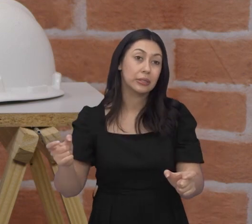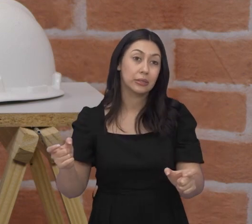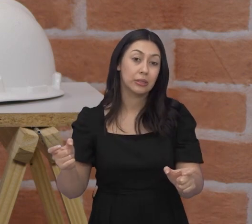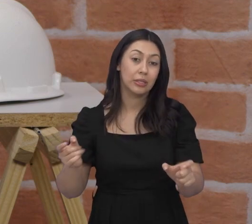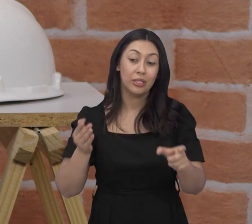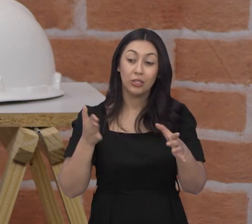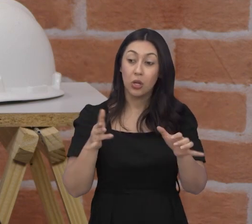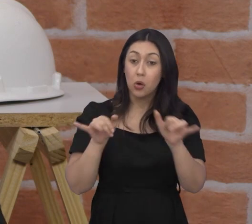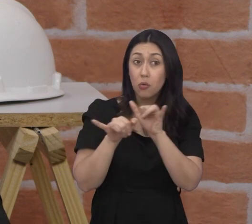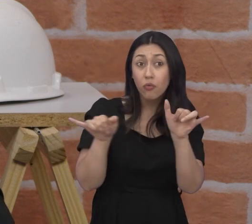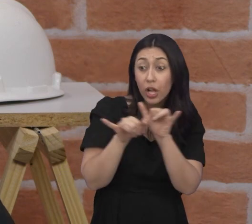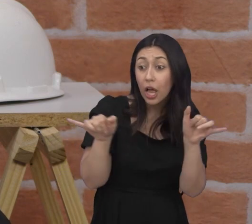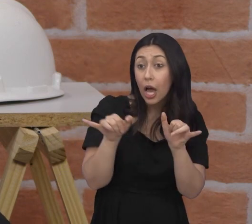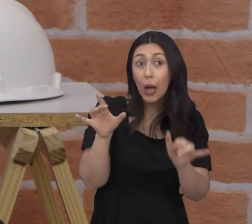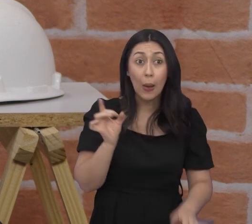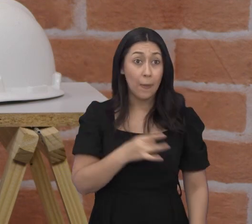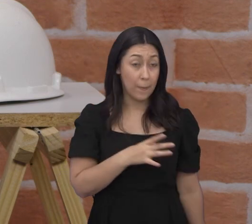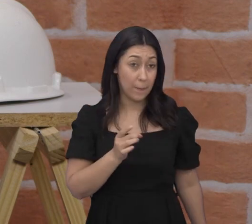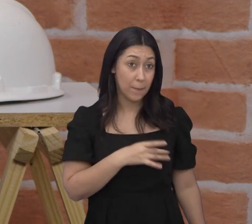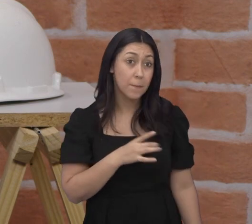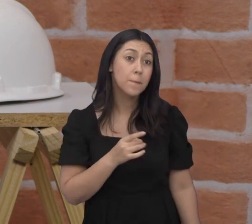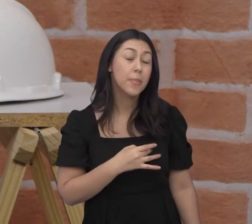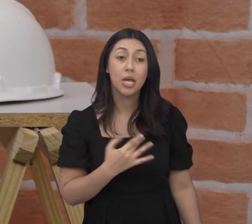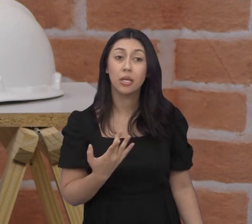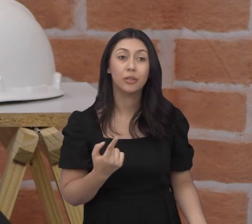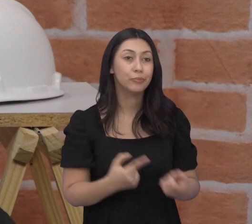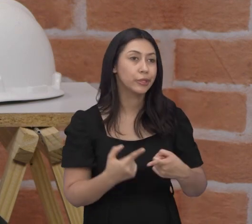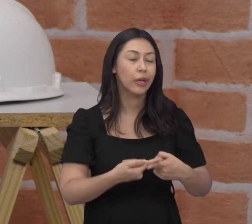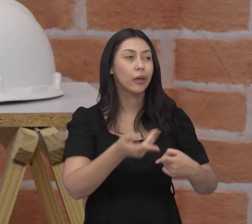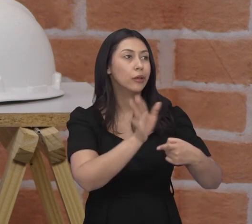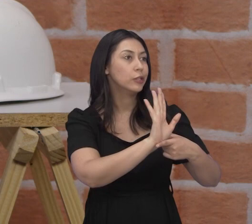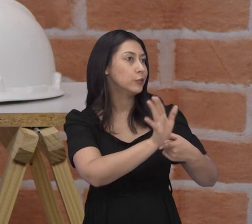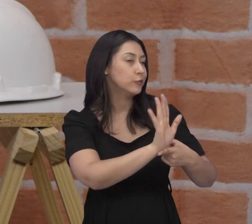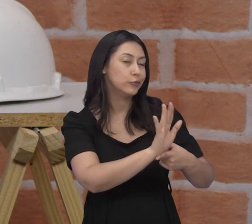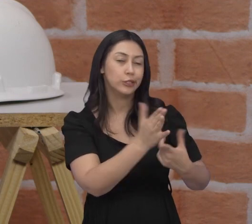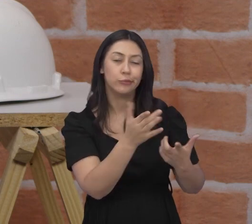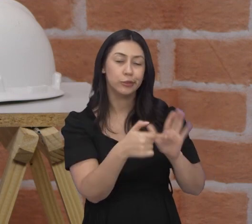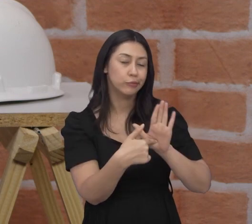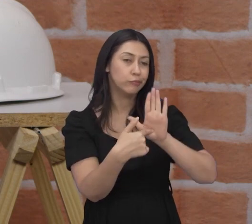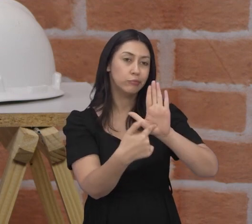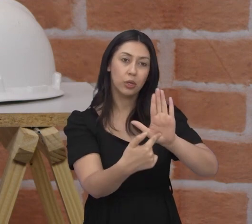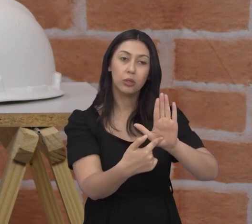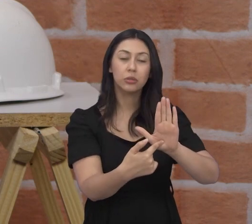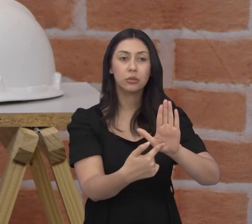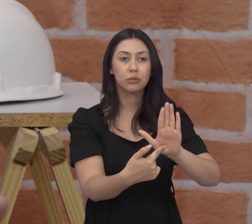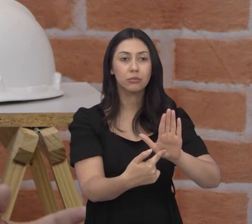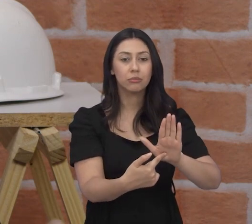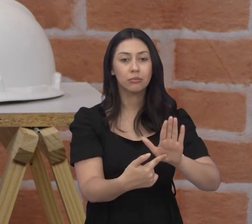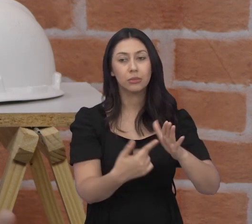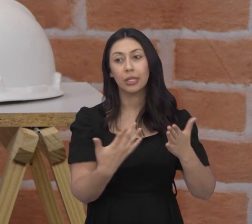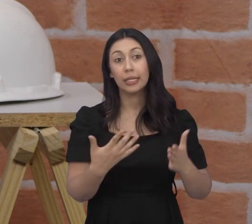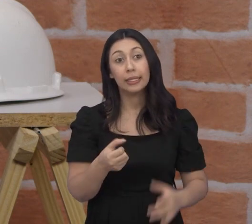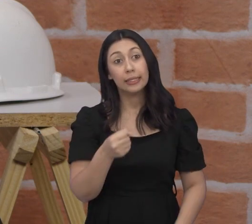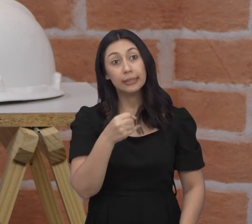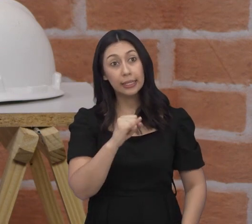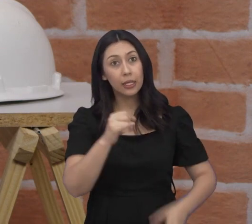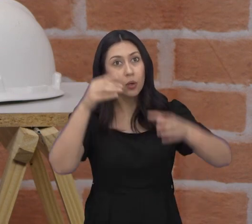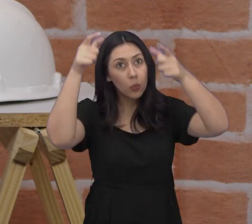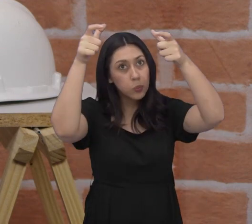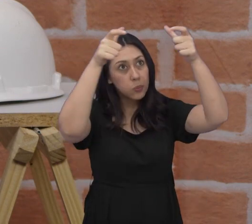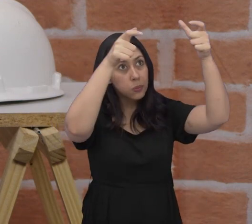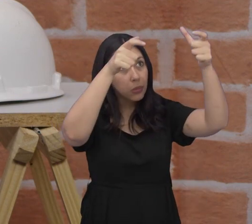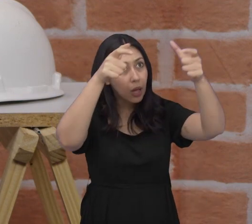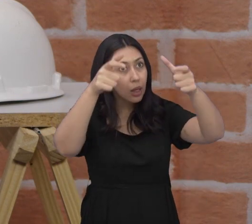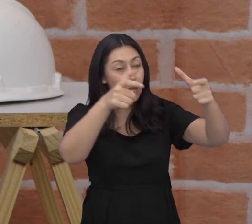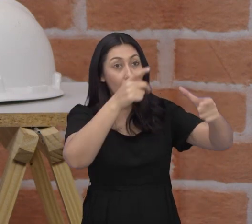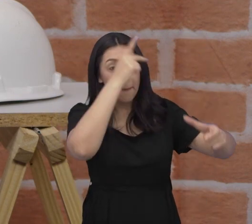foram preparadas um pouco mais para o medo, pelos filmes. Então, se popularmente aparecer uma nave